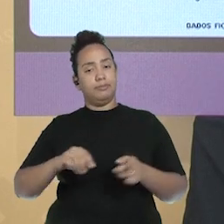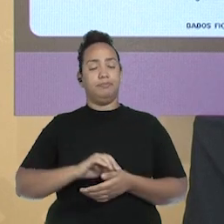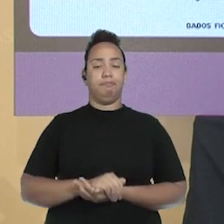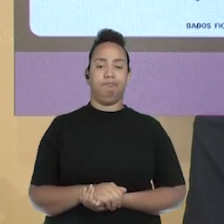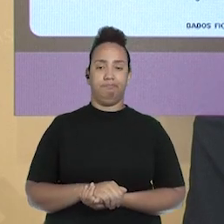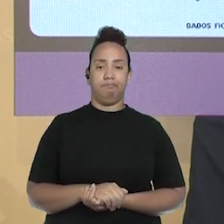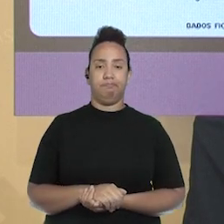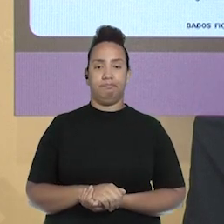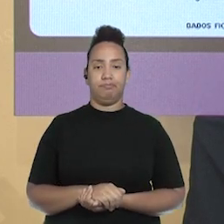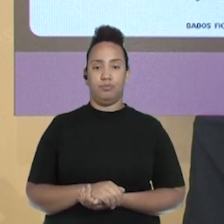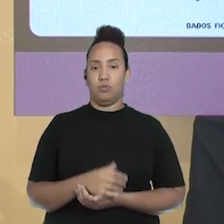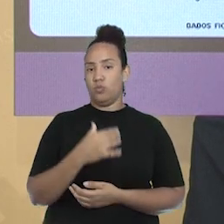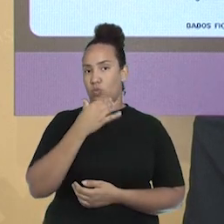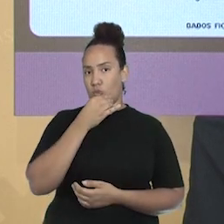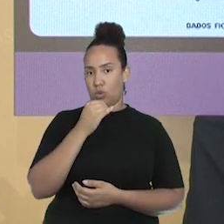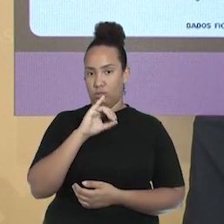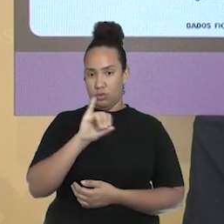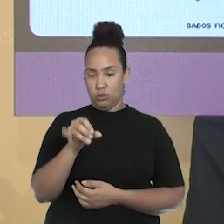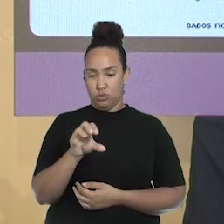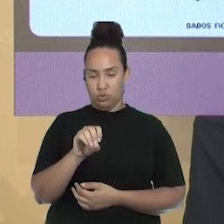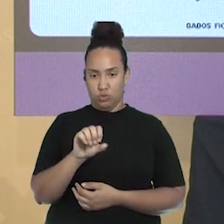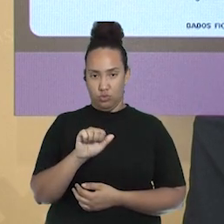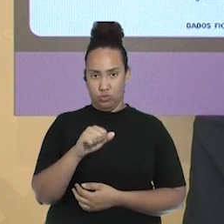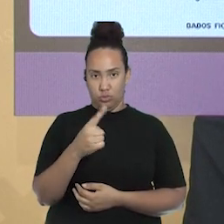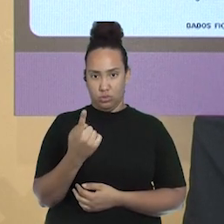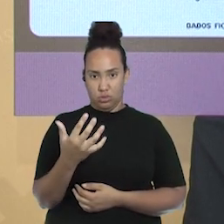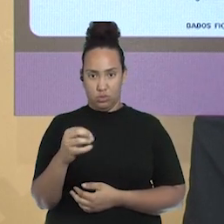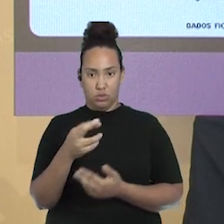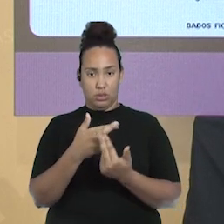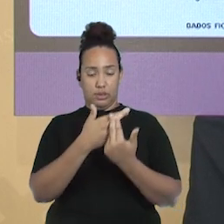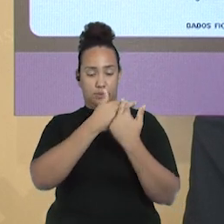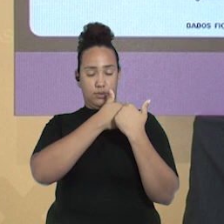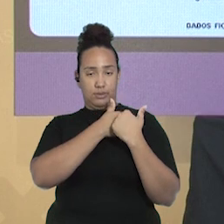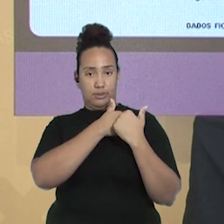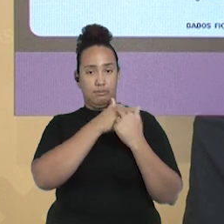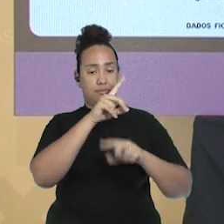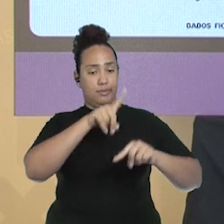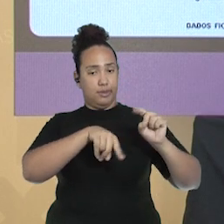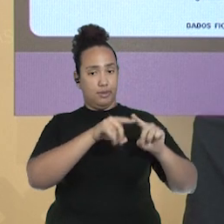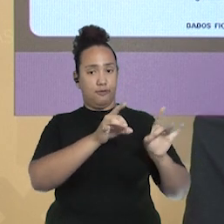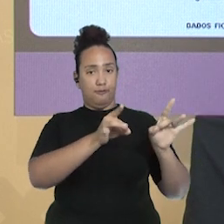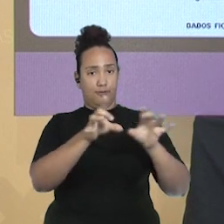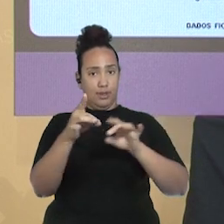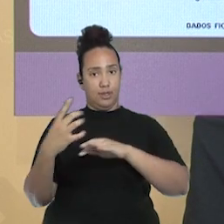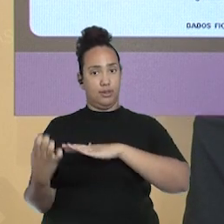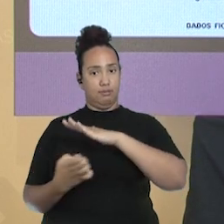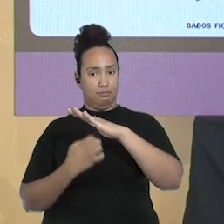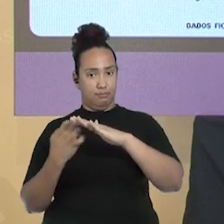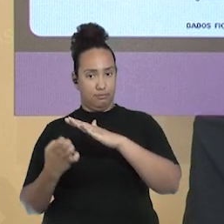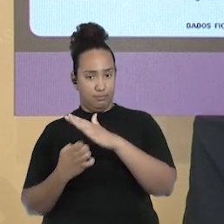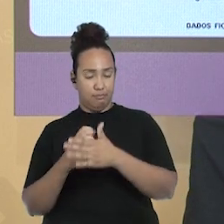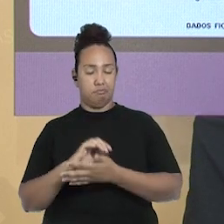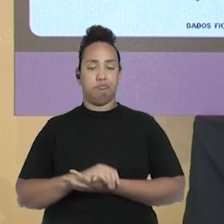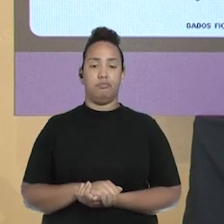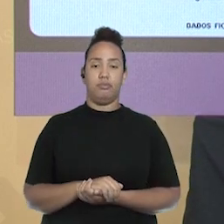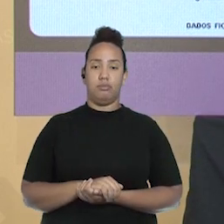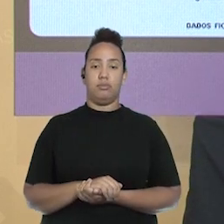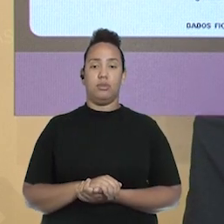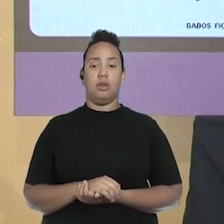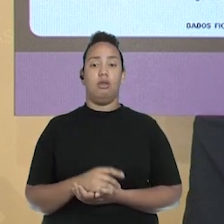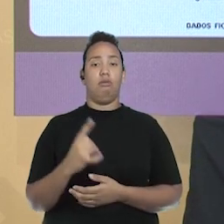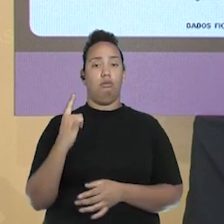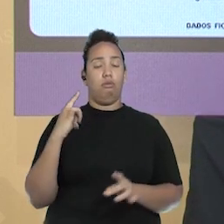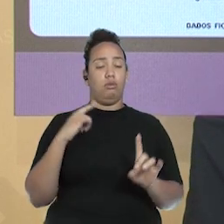João é responsável pela venda de serviços em uma empresa. Ele resolveu acompanhar, com o auxílio de um gráfico de